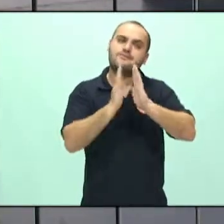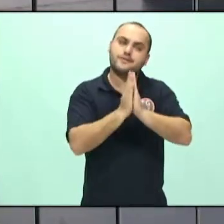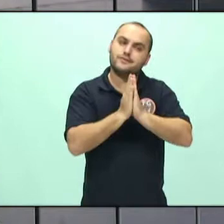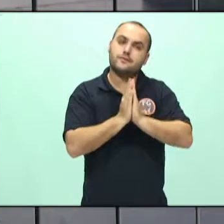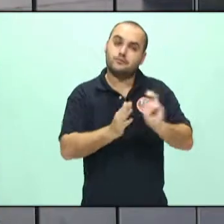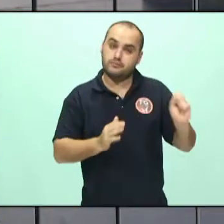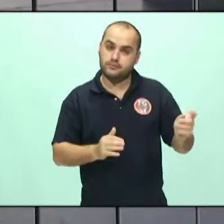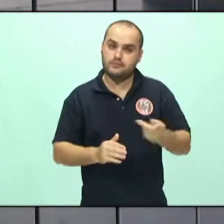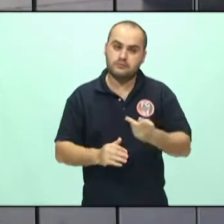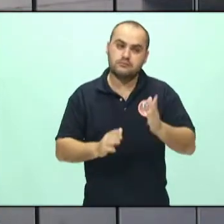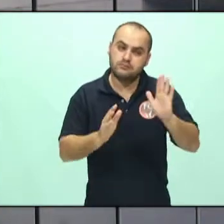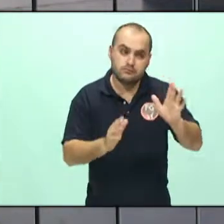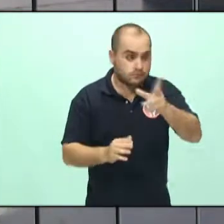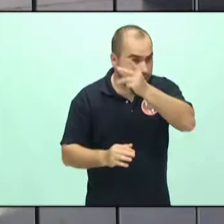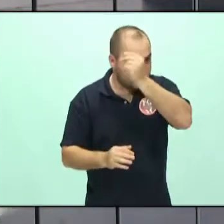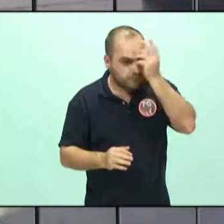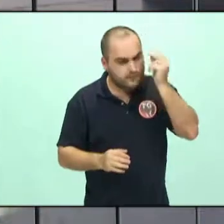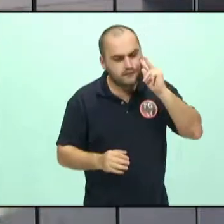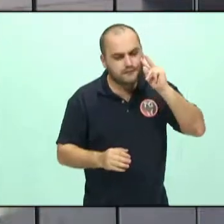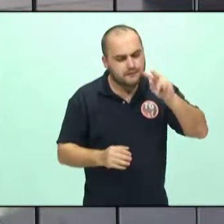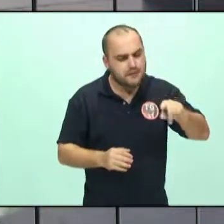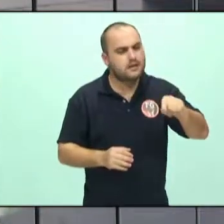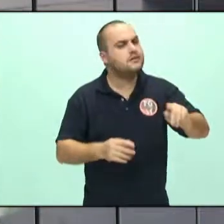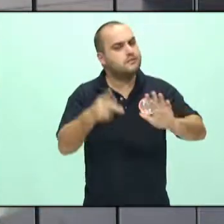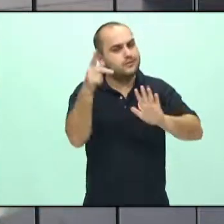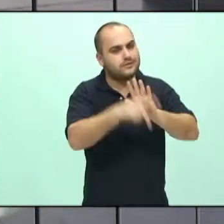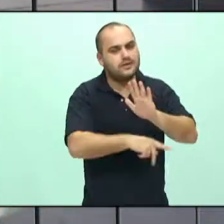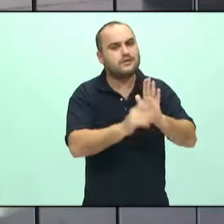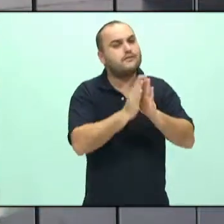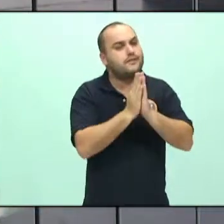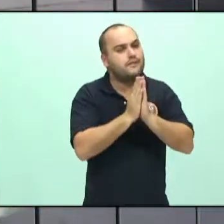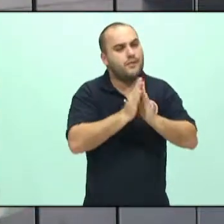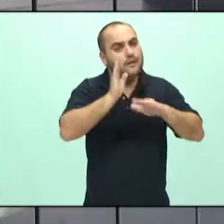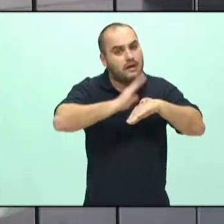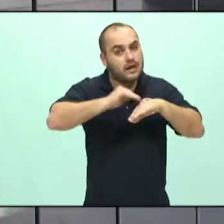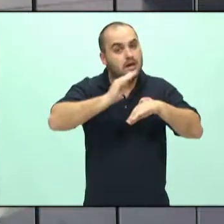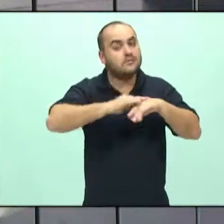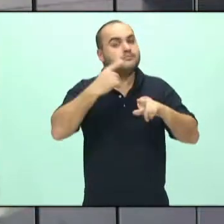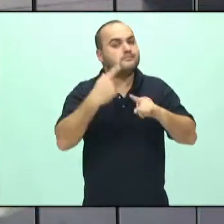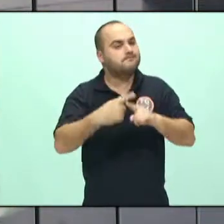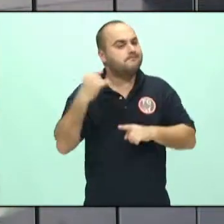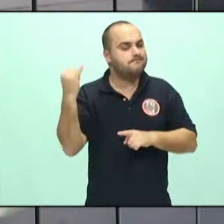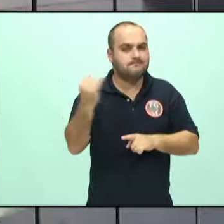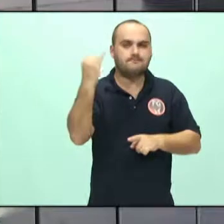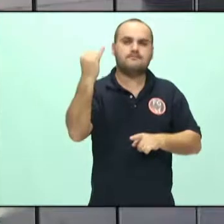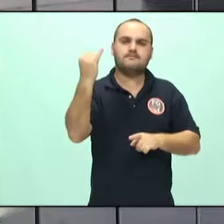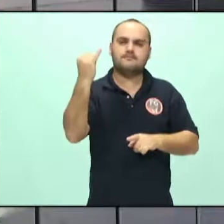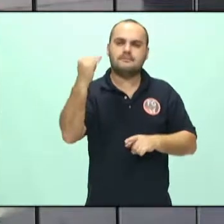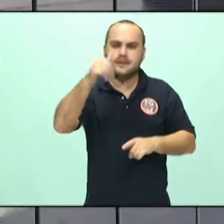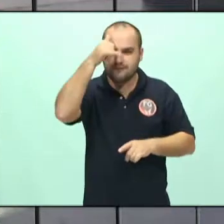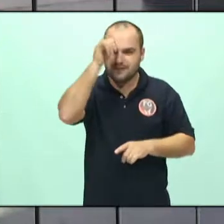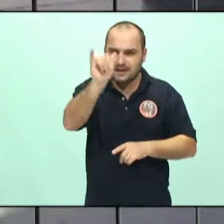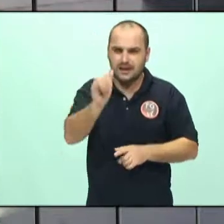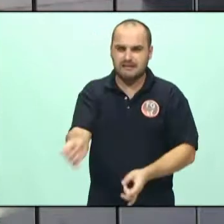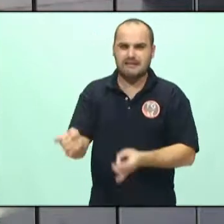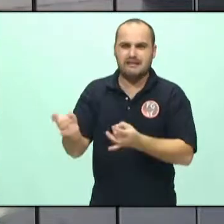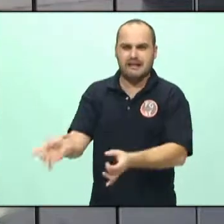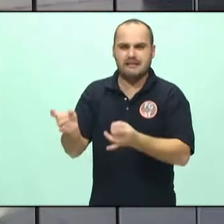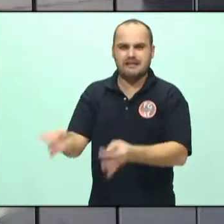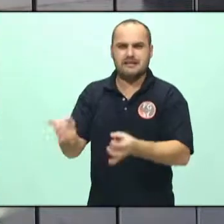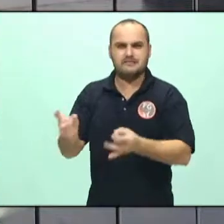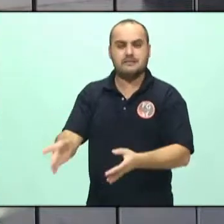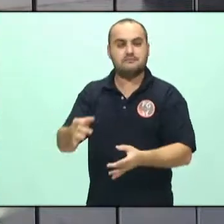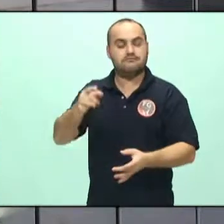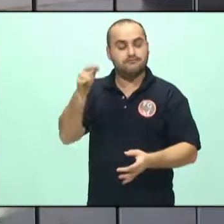né? Prefeito, dá uma olhadinha com carinho nesse projeto de lei, que ele é muito importante para aliviar um pouquinho essa cruz das pessoas,